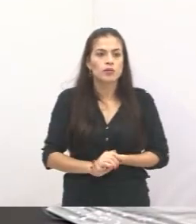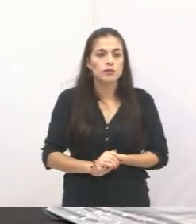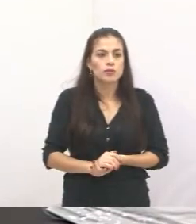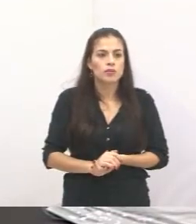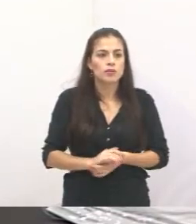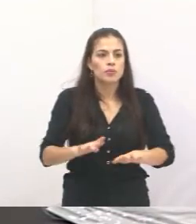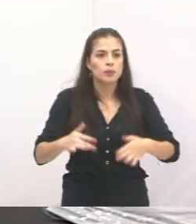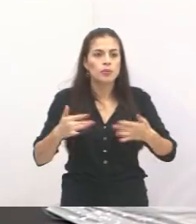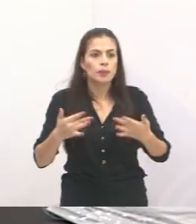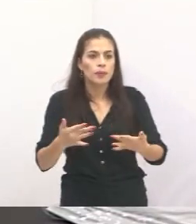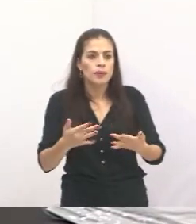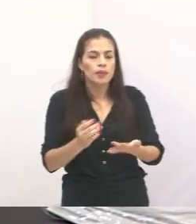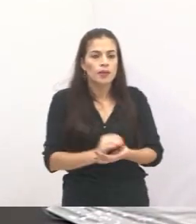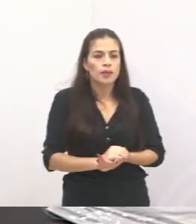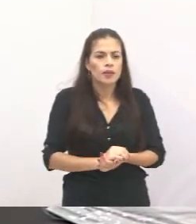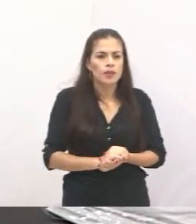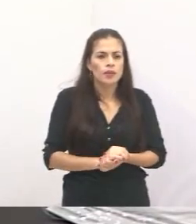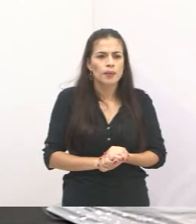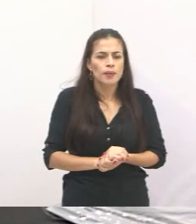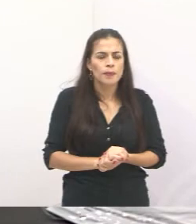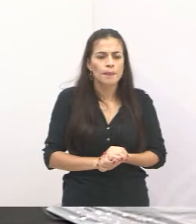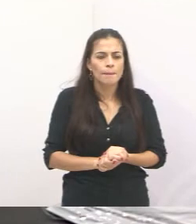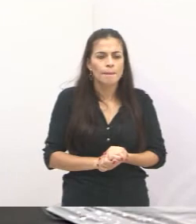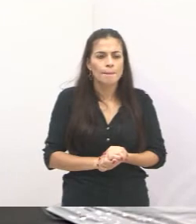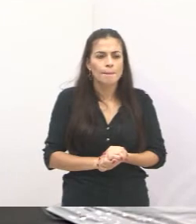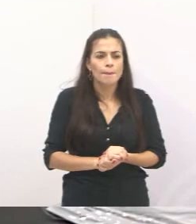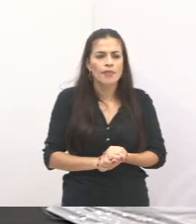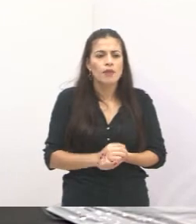aí um pouco menos amargo.